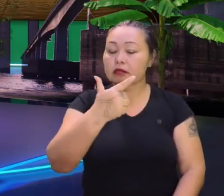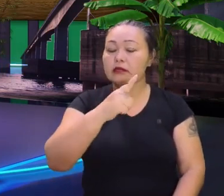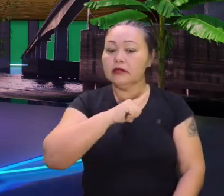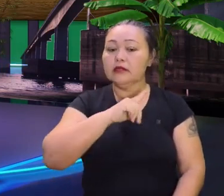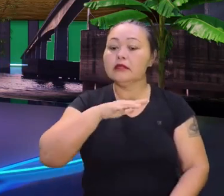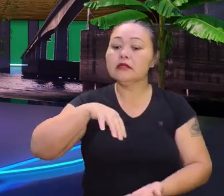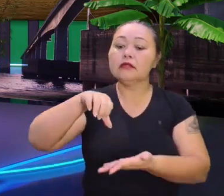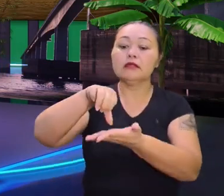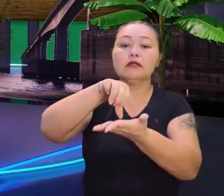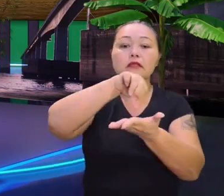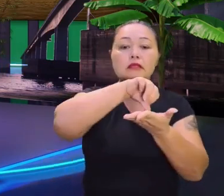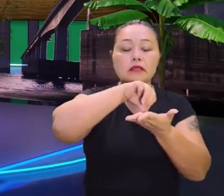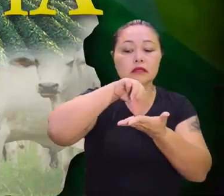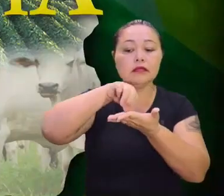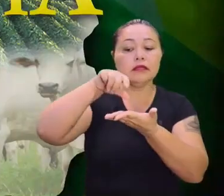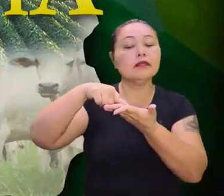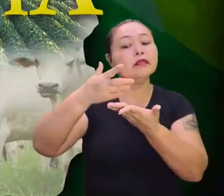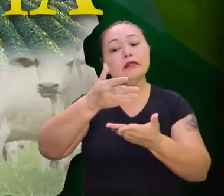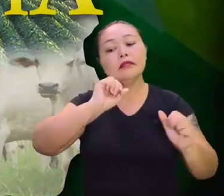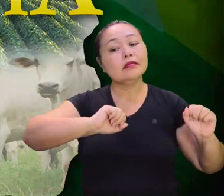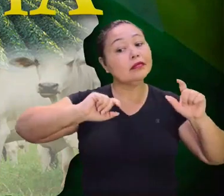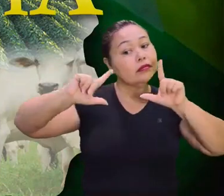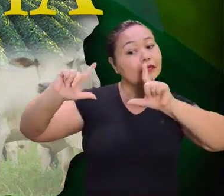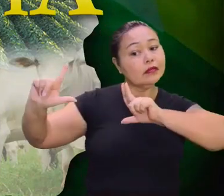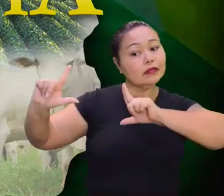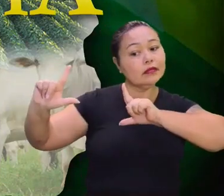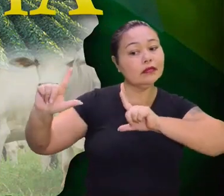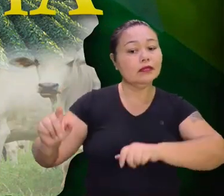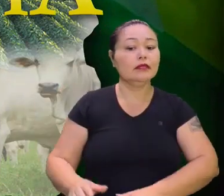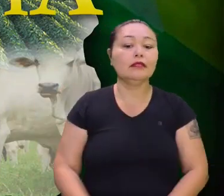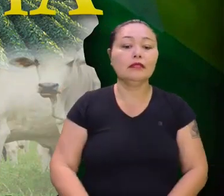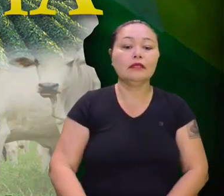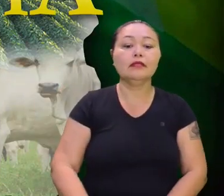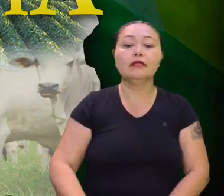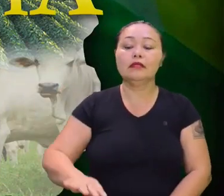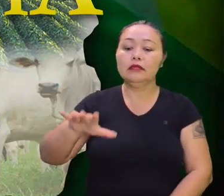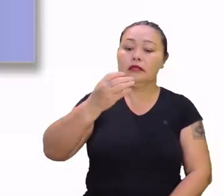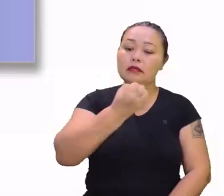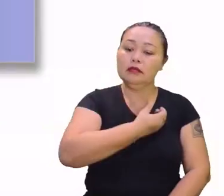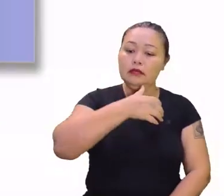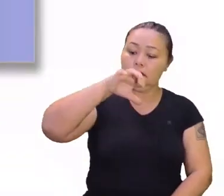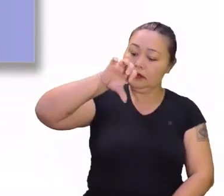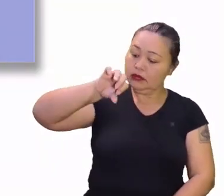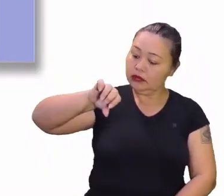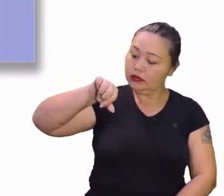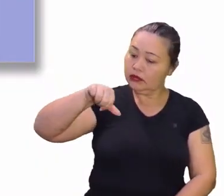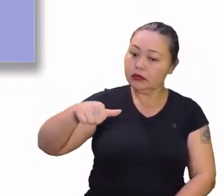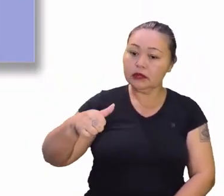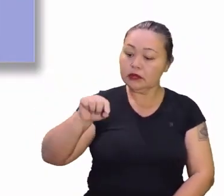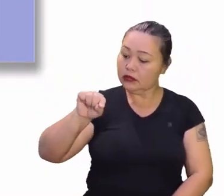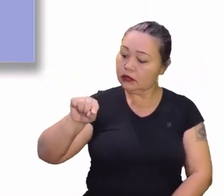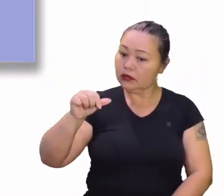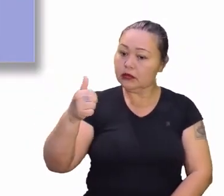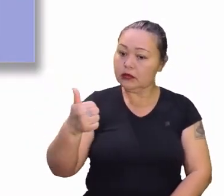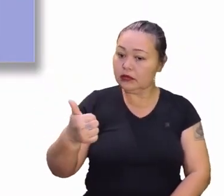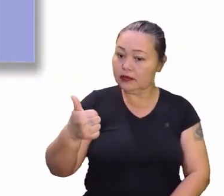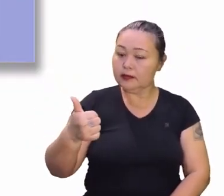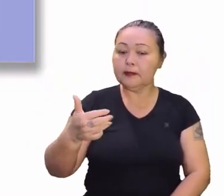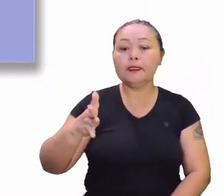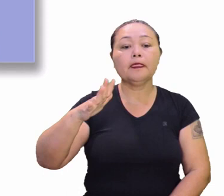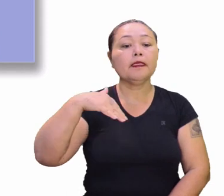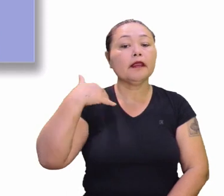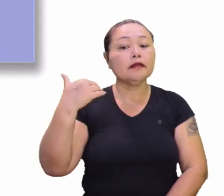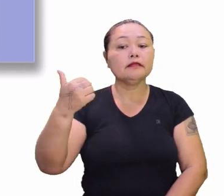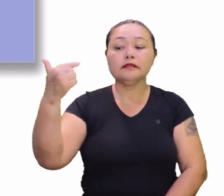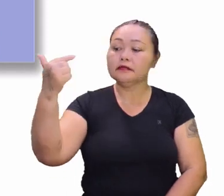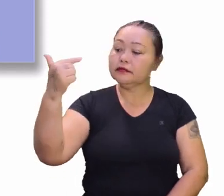Exatamente, isso? exatamente. Então, de olho na tela lá para a nossa aula. Vamos lá. Aula 9.1. Bem,